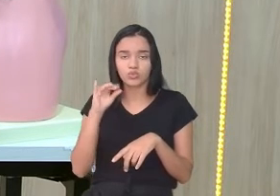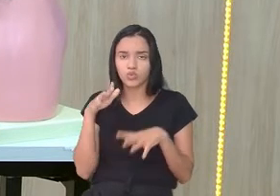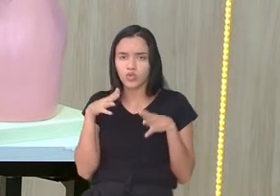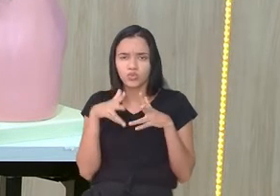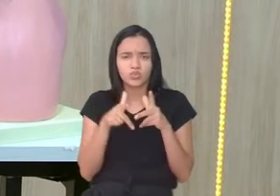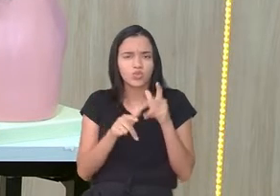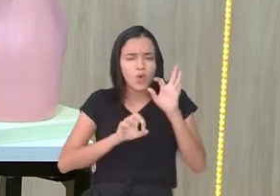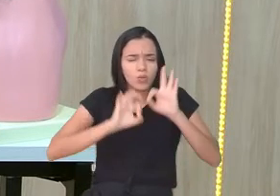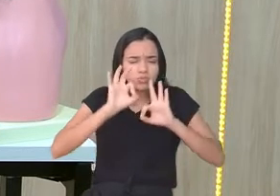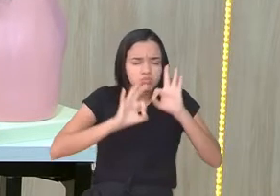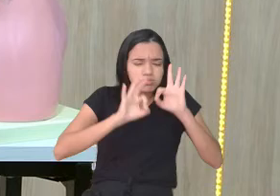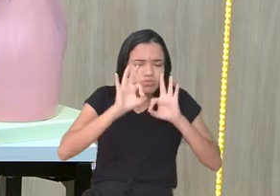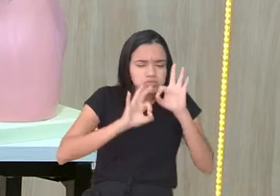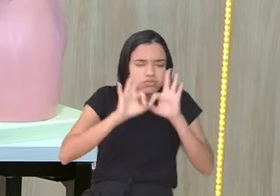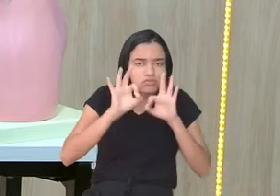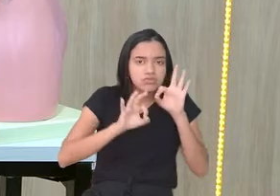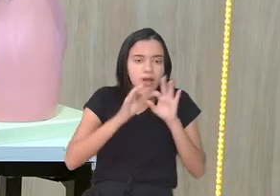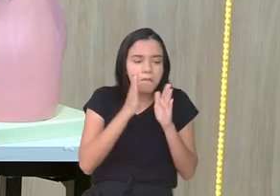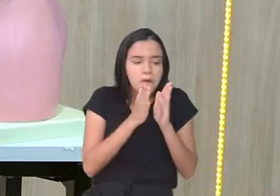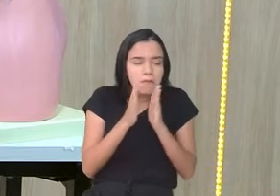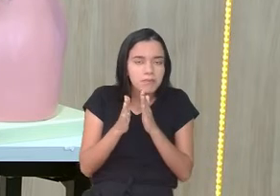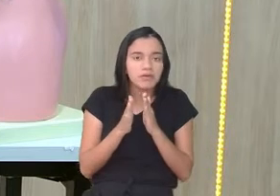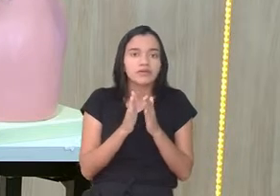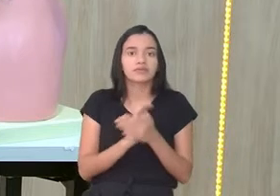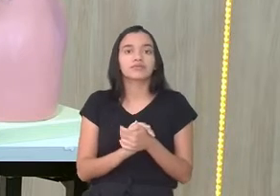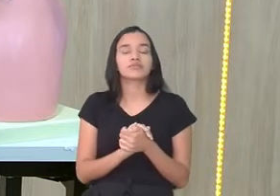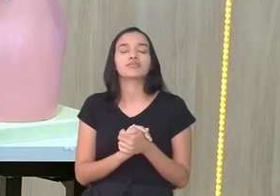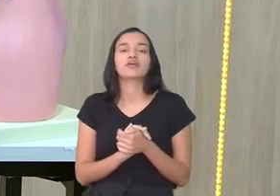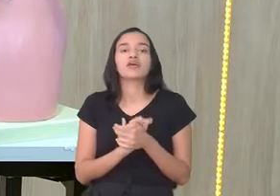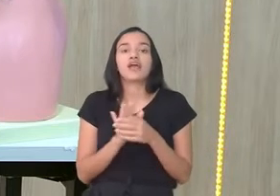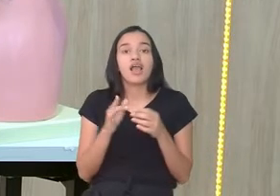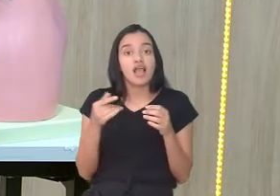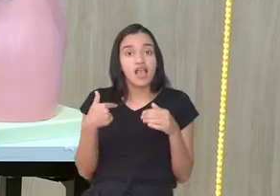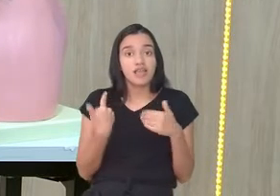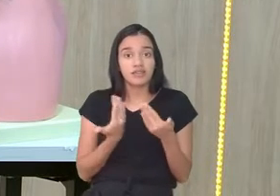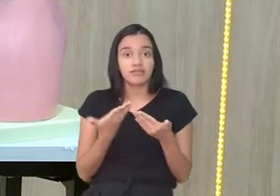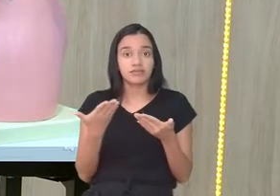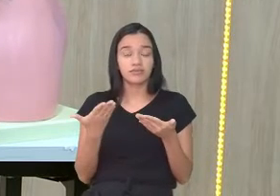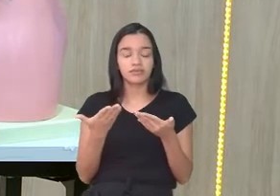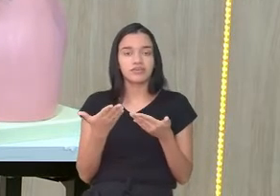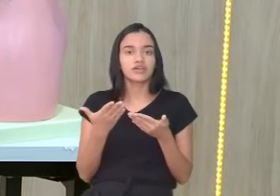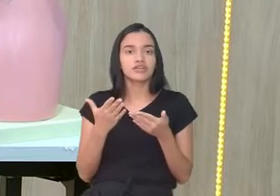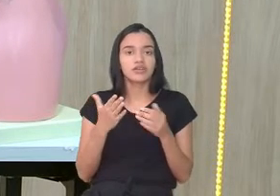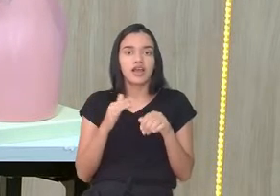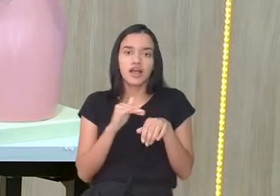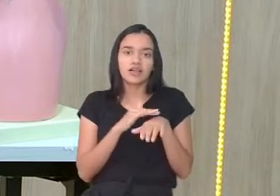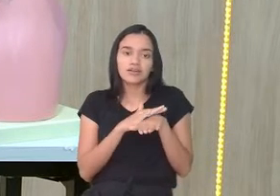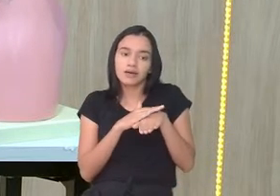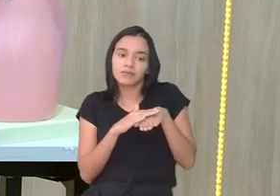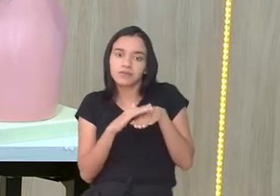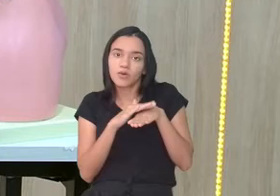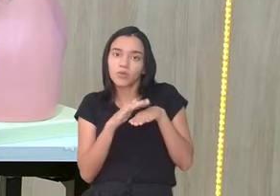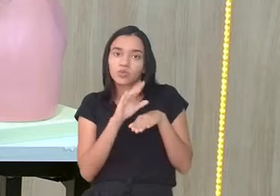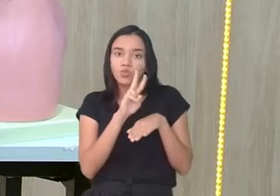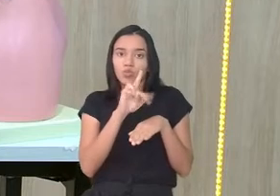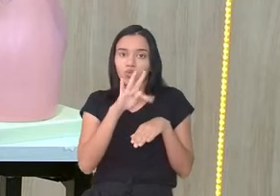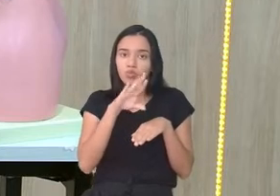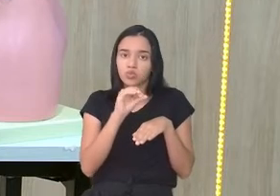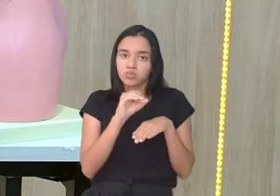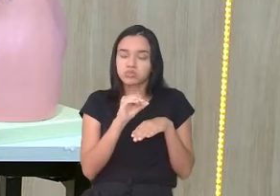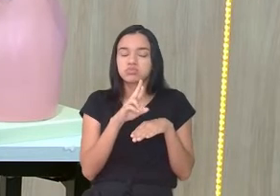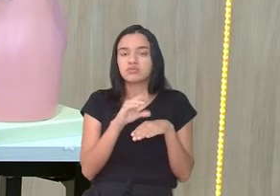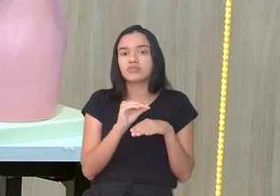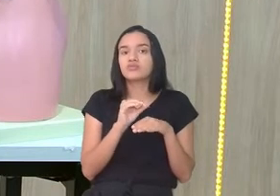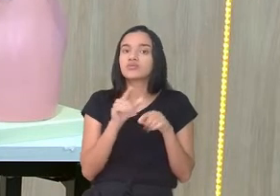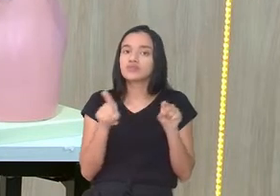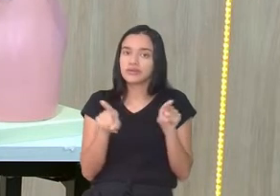tudo formadinho é que vai encaminhar para o útero, não é? E fica lá nas paredes do útero. Então, as tubas uterinas,